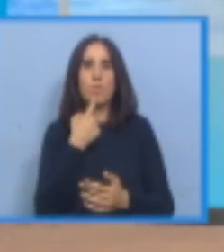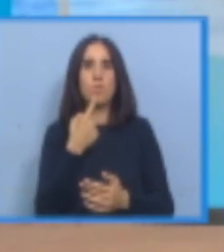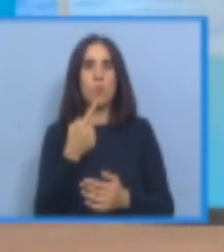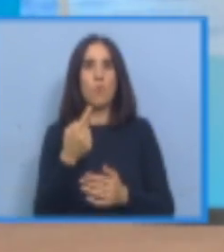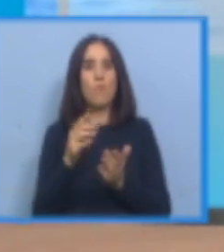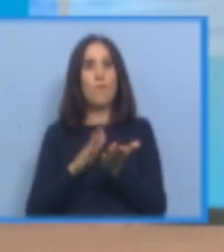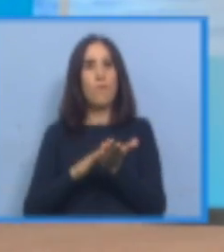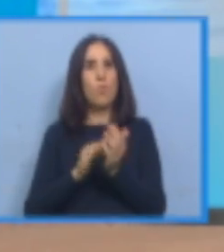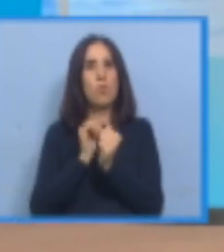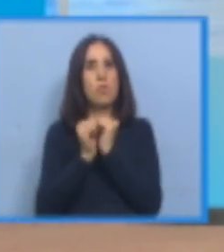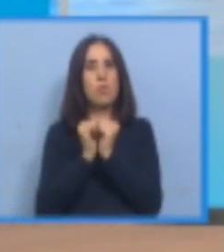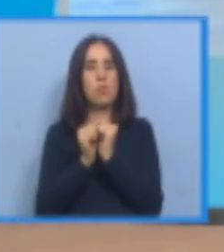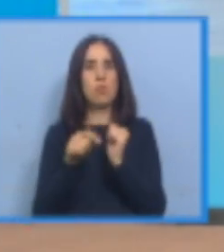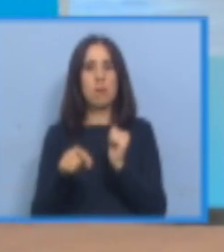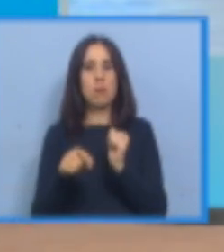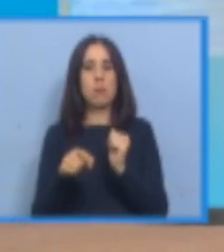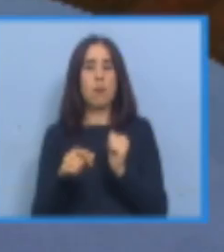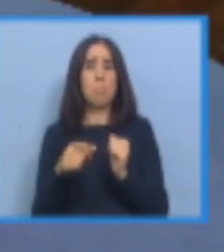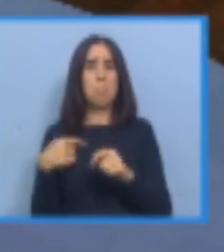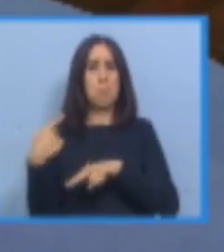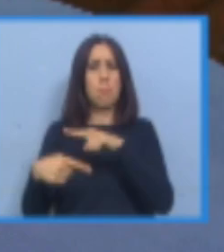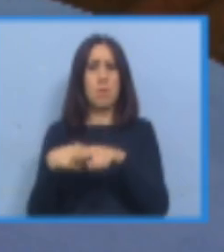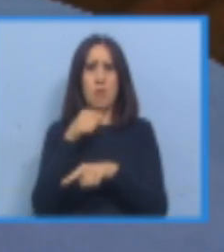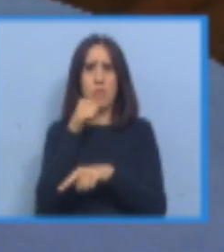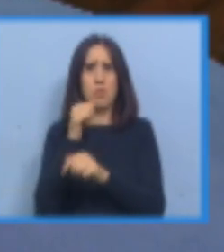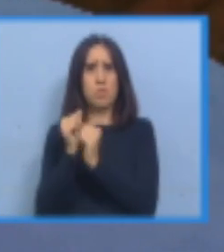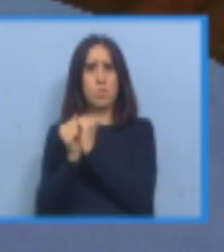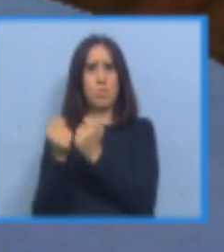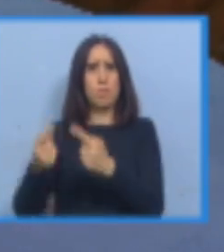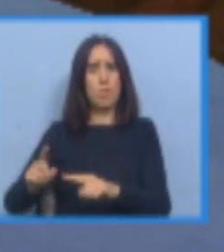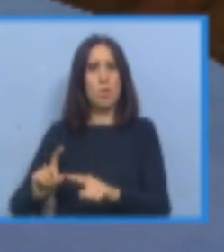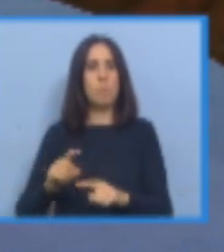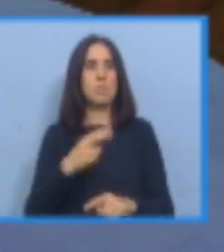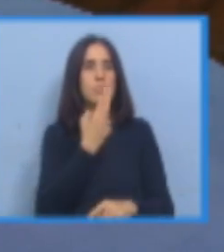de fontes, que não só as tradicionais fontes documentais, mas onde a